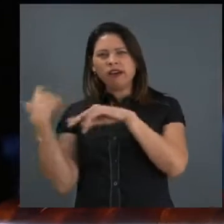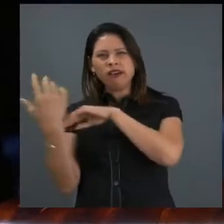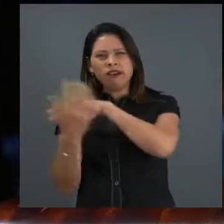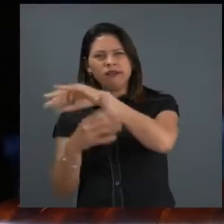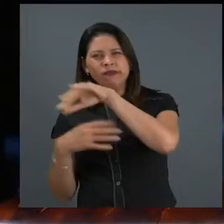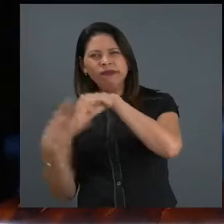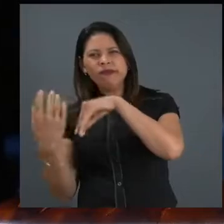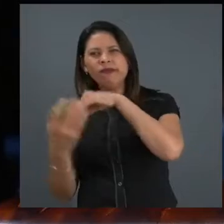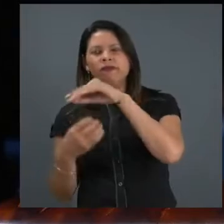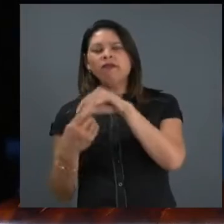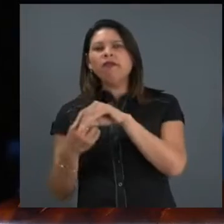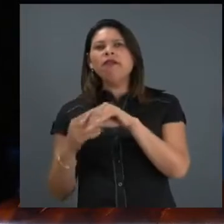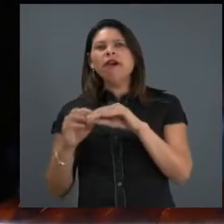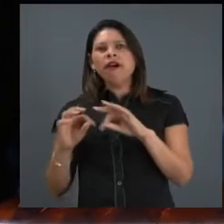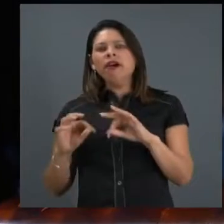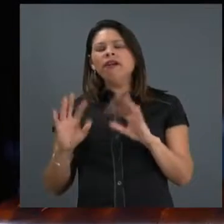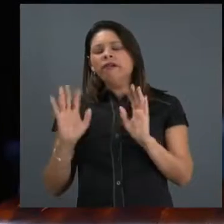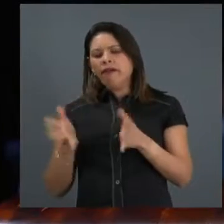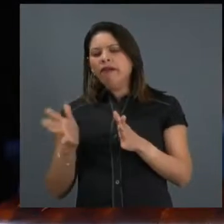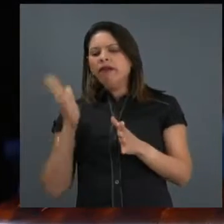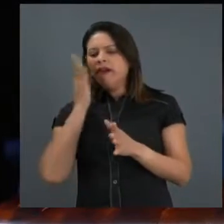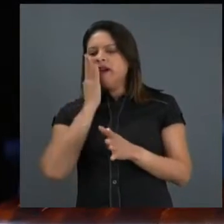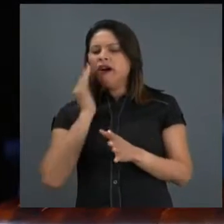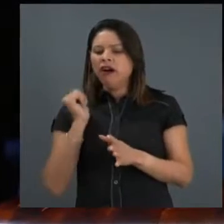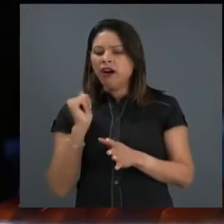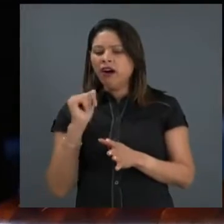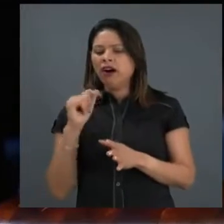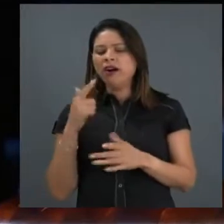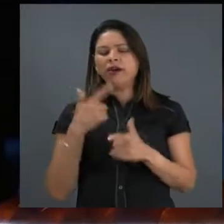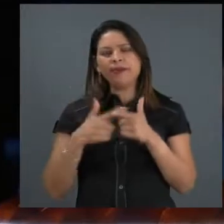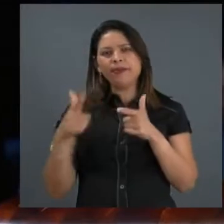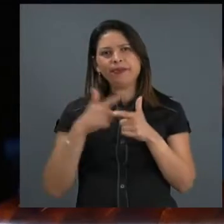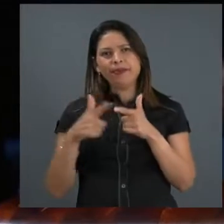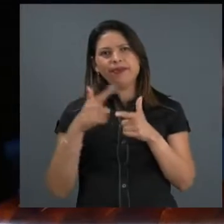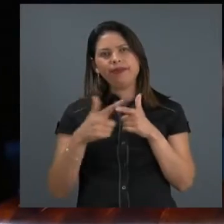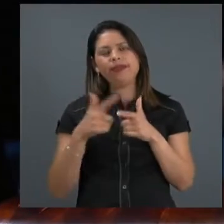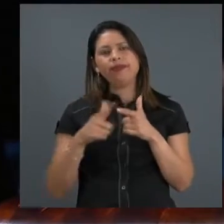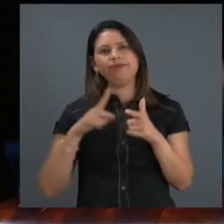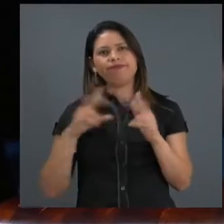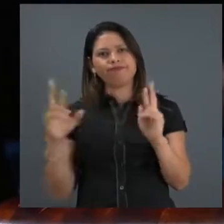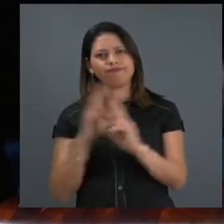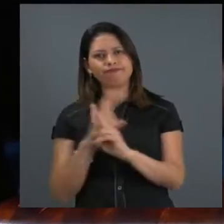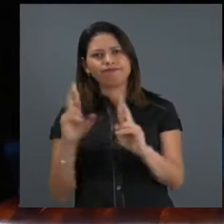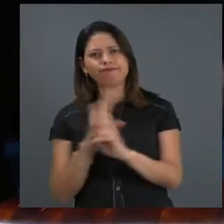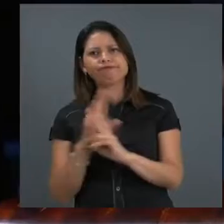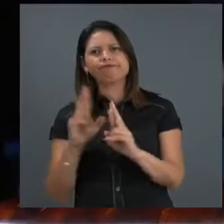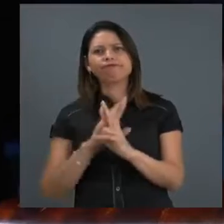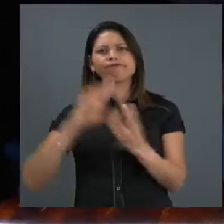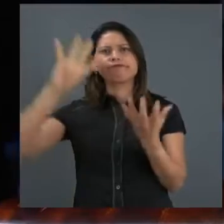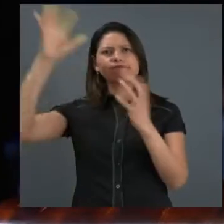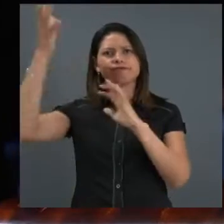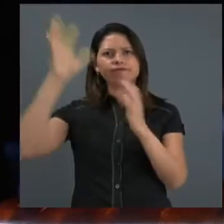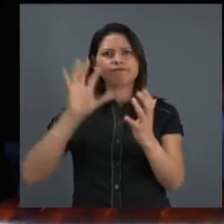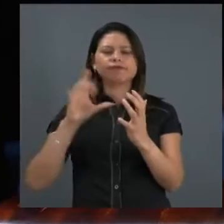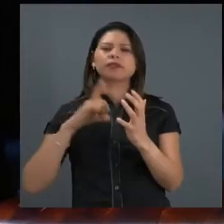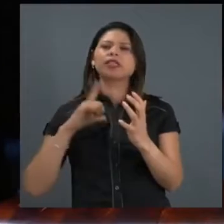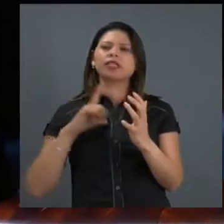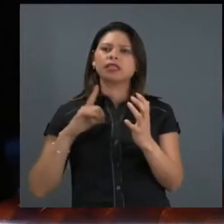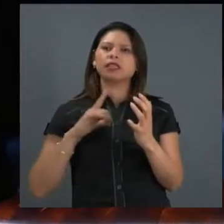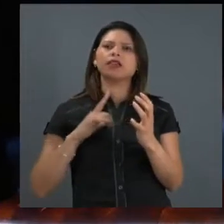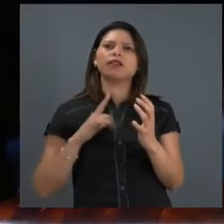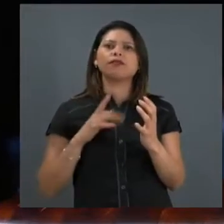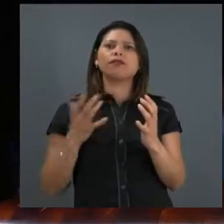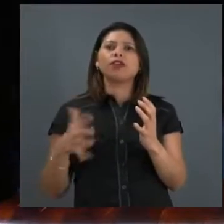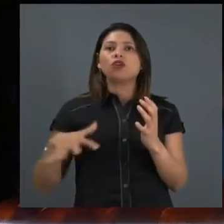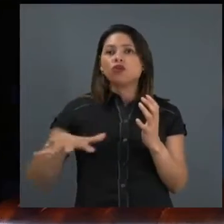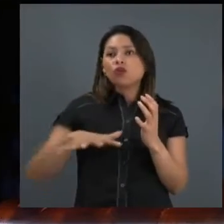tivemos incidentes relacionados ao clima situado num ou outro ponto do Estado. No caso do Rio